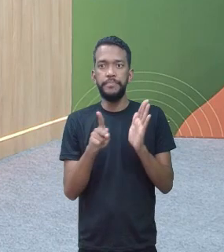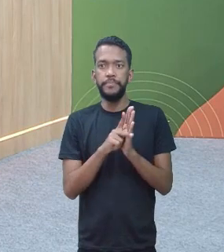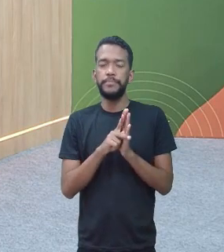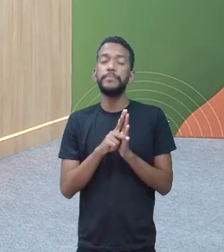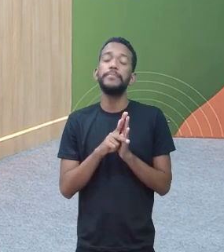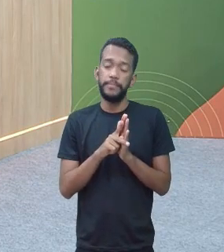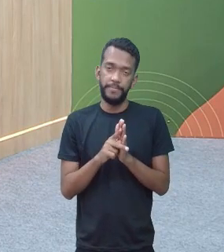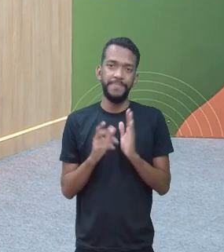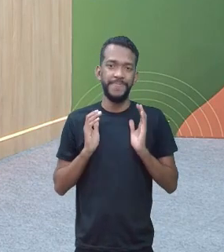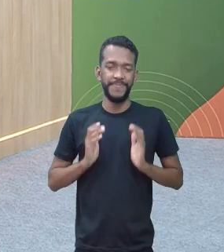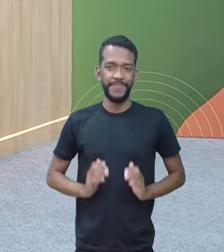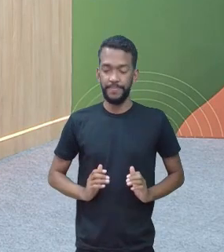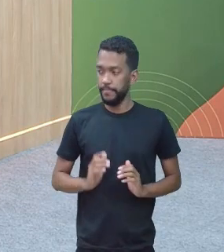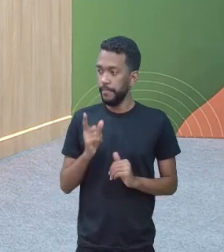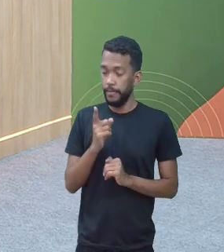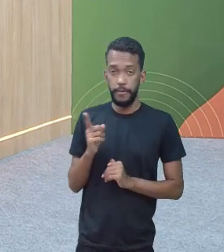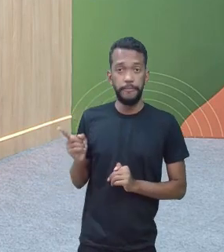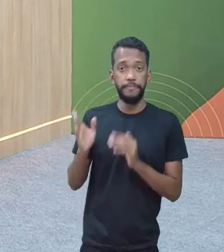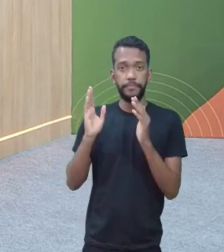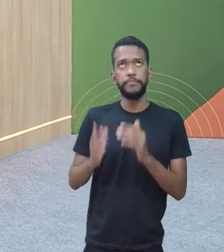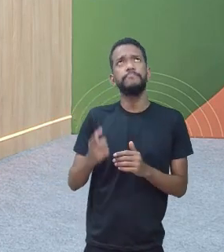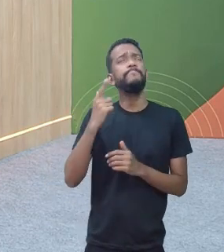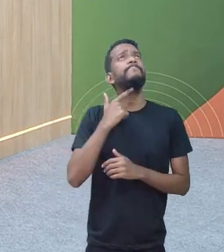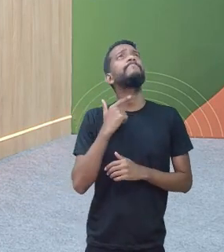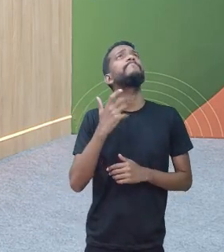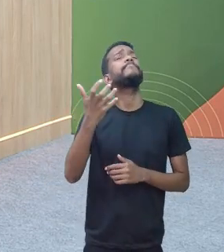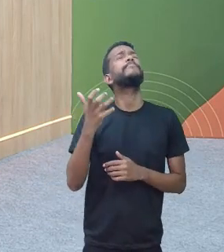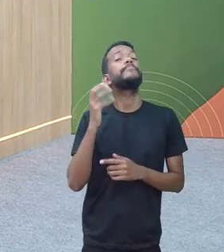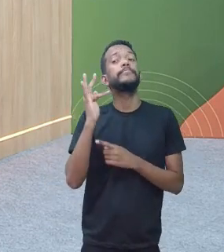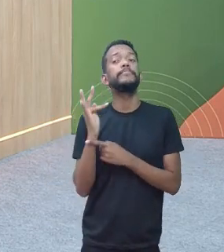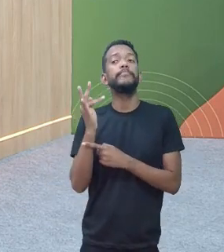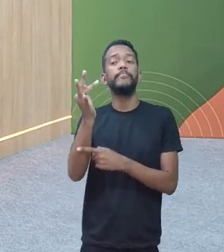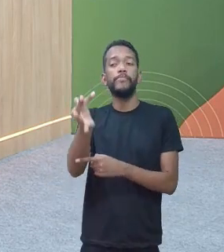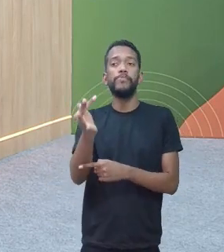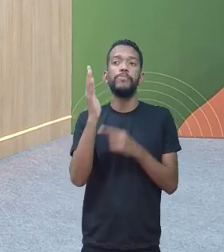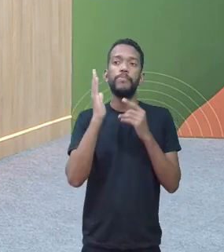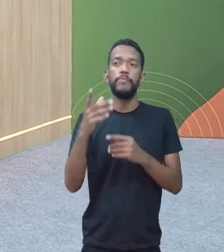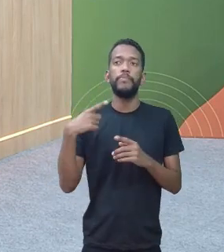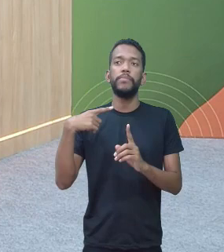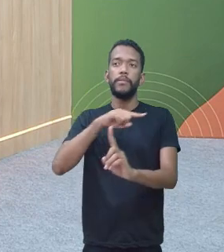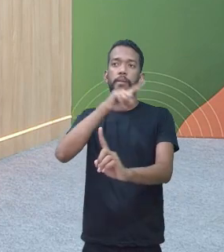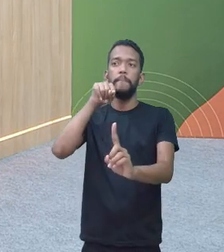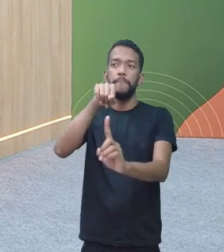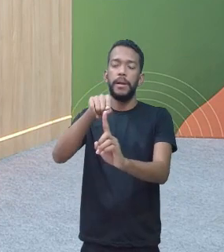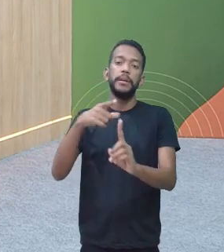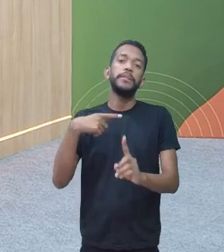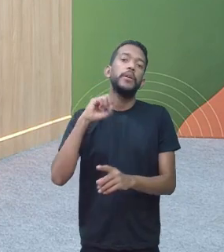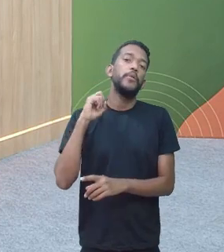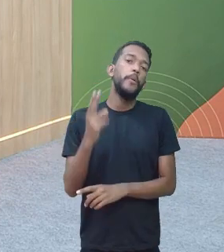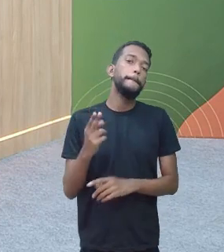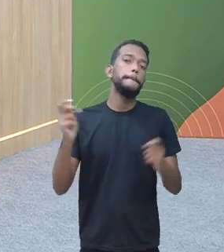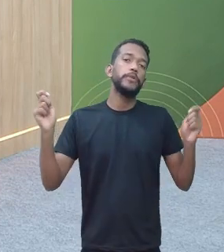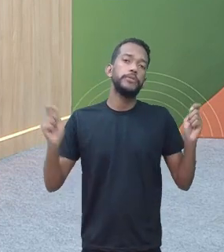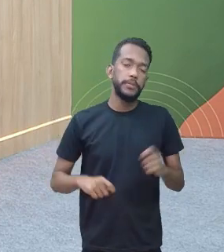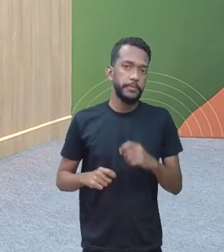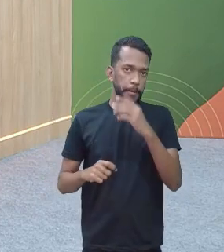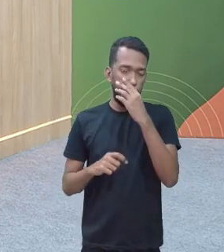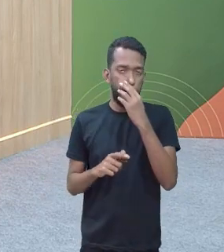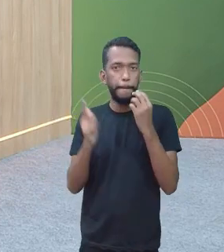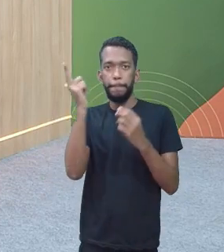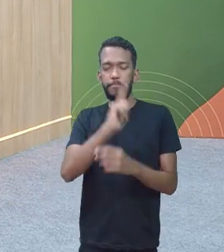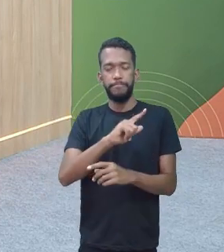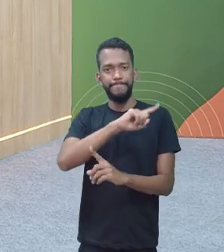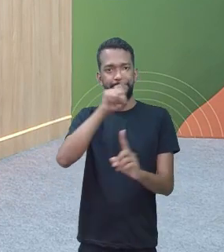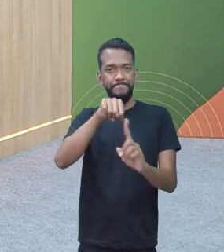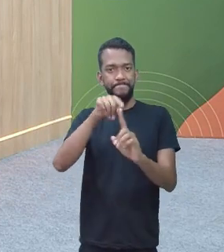esse comportamento, ela projetava, ela, né, colocou ali uma meta, ela colocou ali uma possibilidade de se atingir